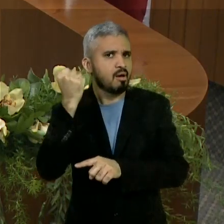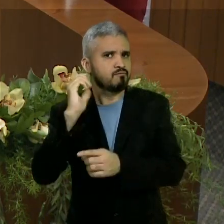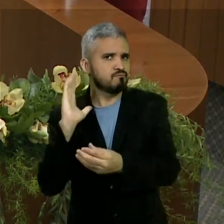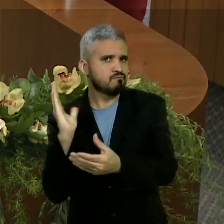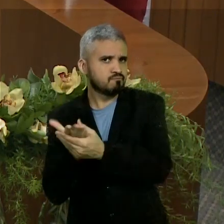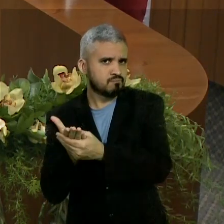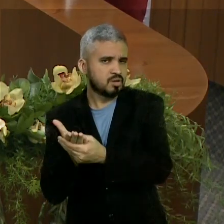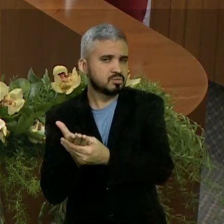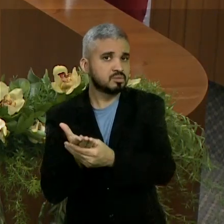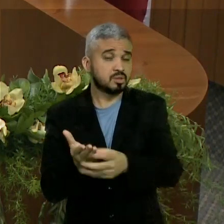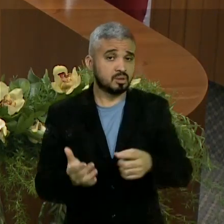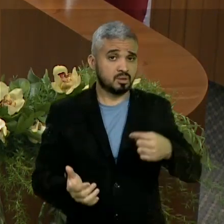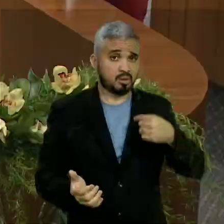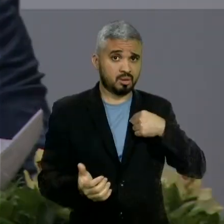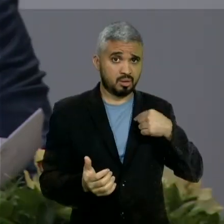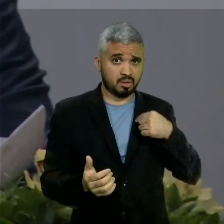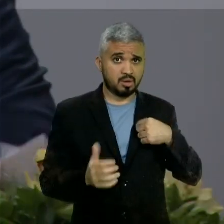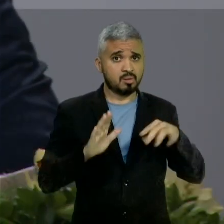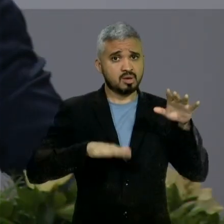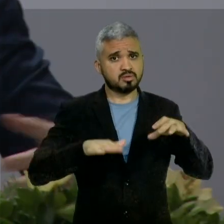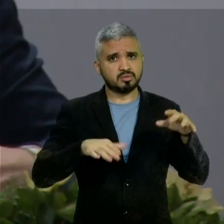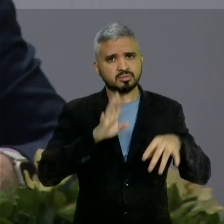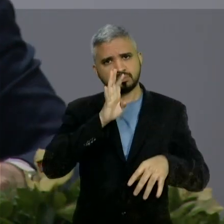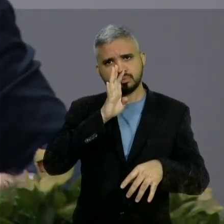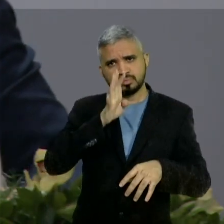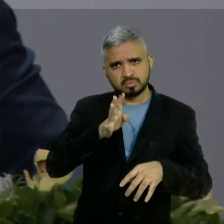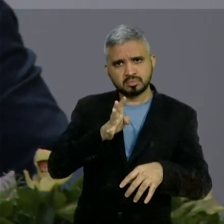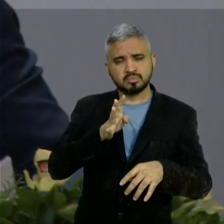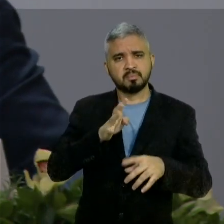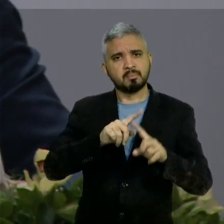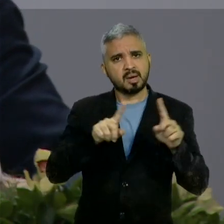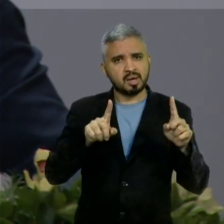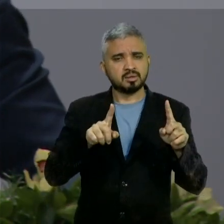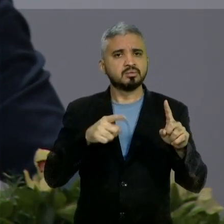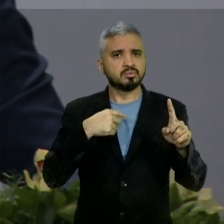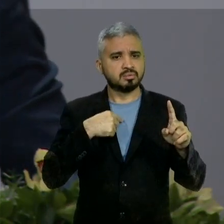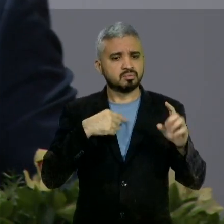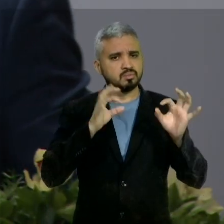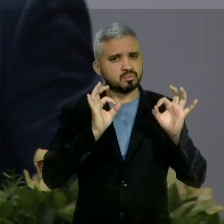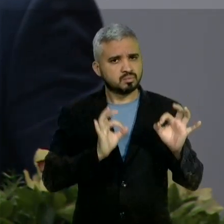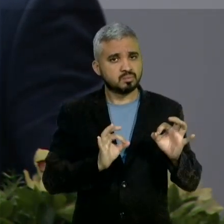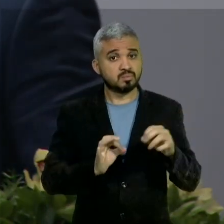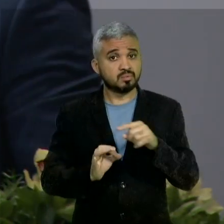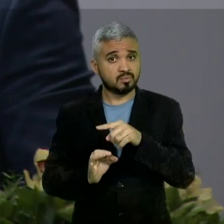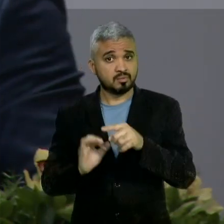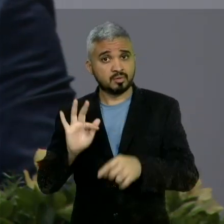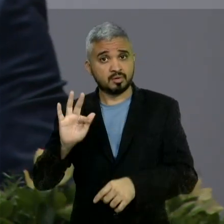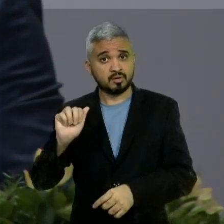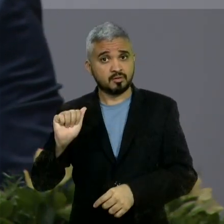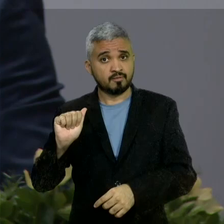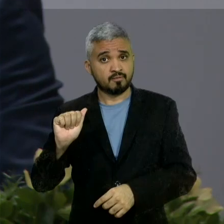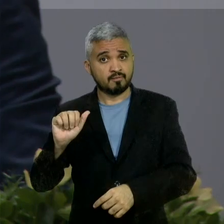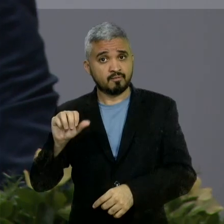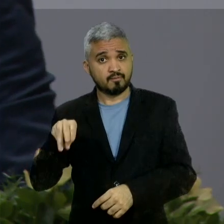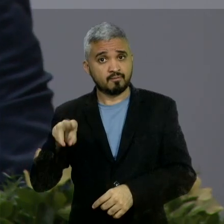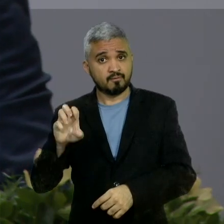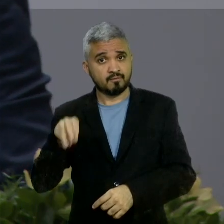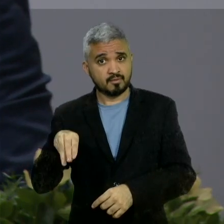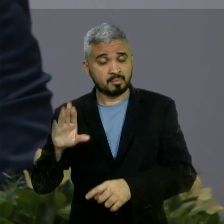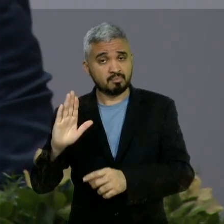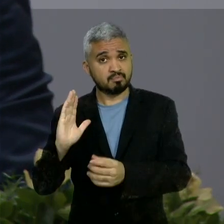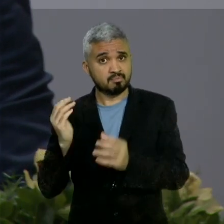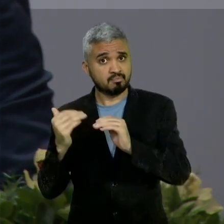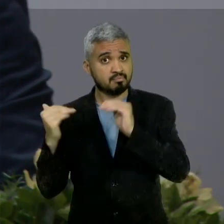eu me refiro ao mandado de segurança o óculos aqui para ler